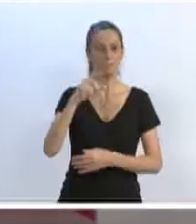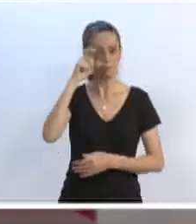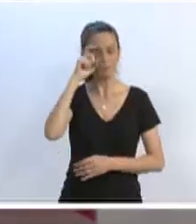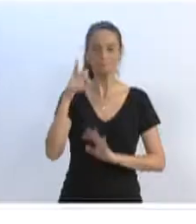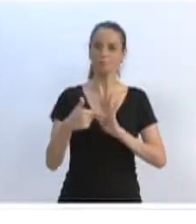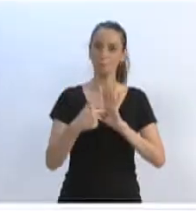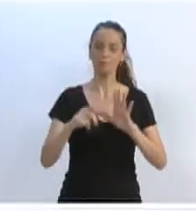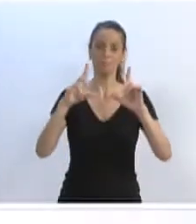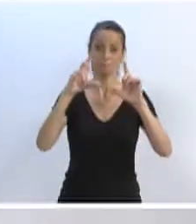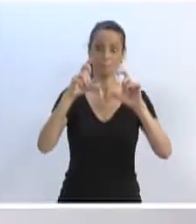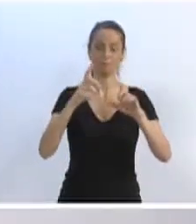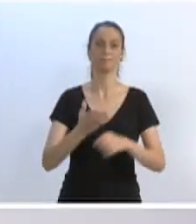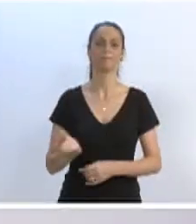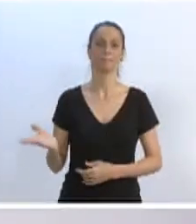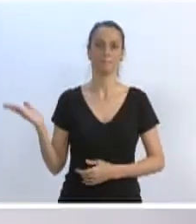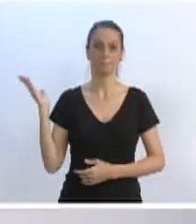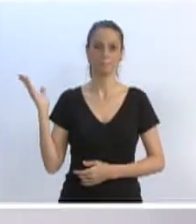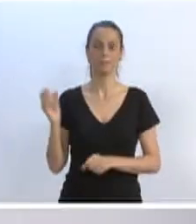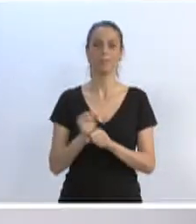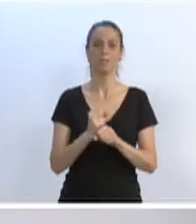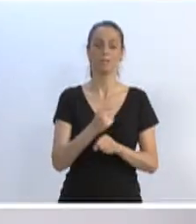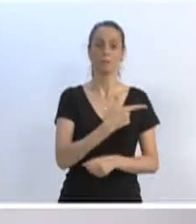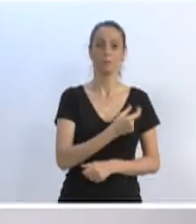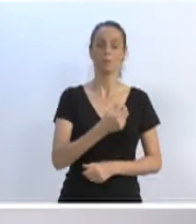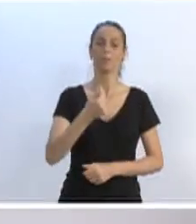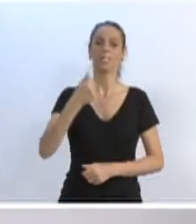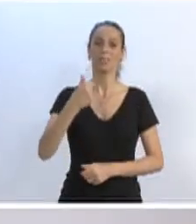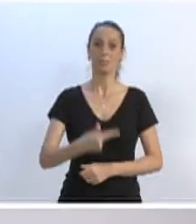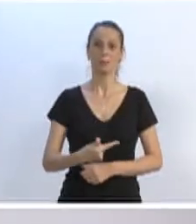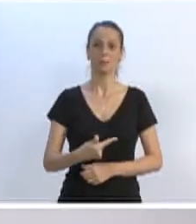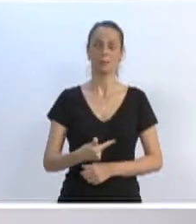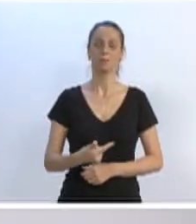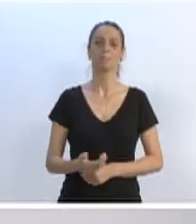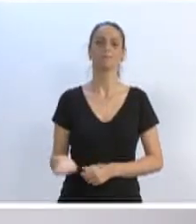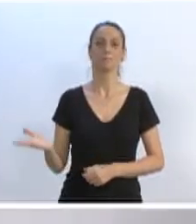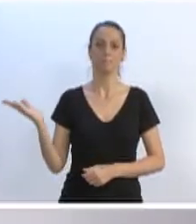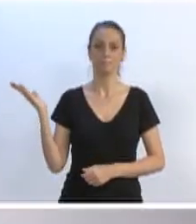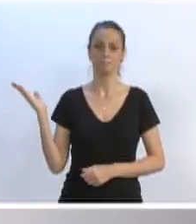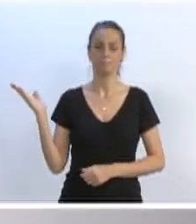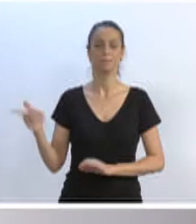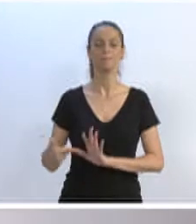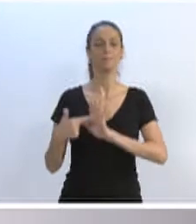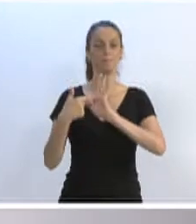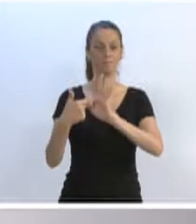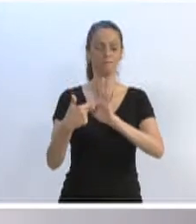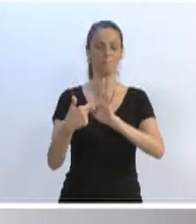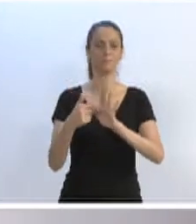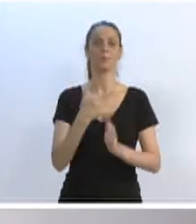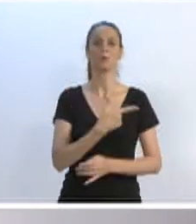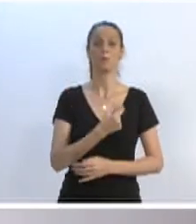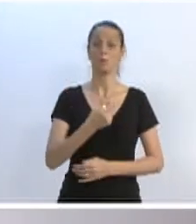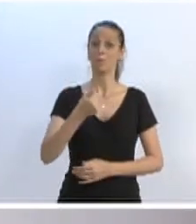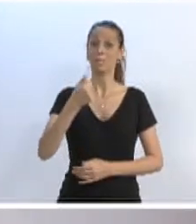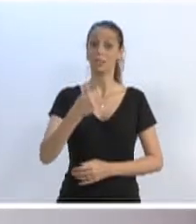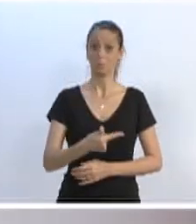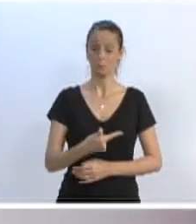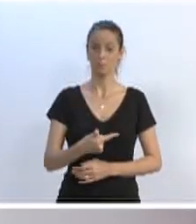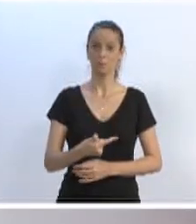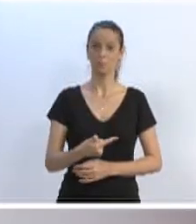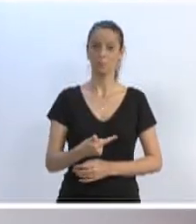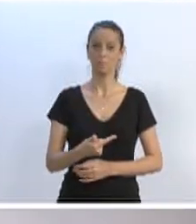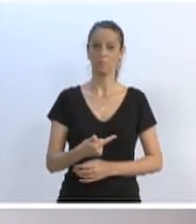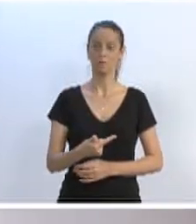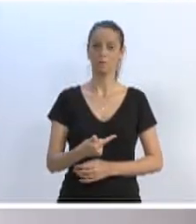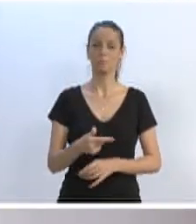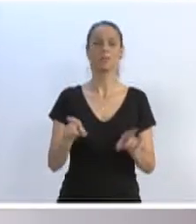na TVL aqui também. 2012, queria que a TVL pegasse bem pertinho aqui, 2012